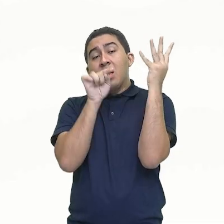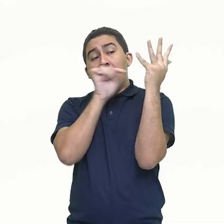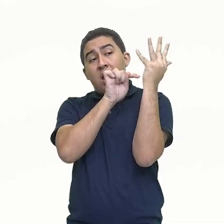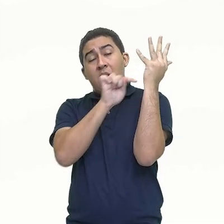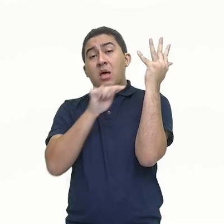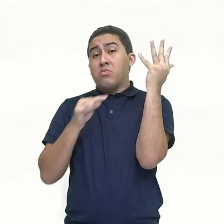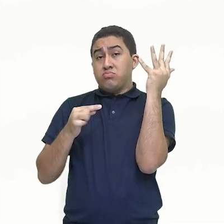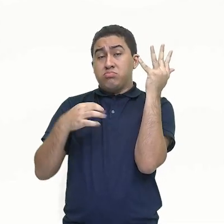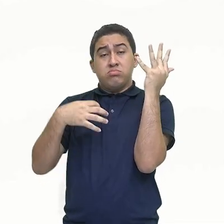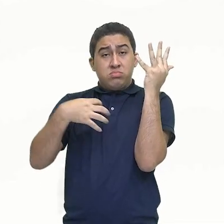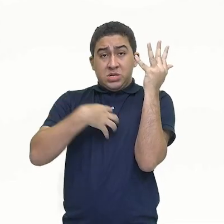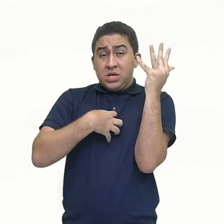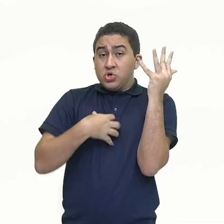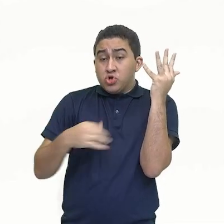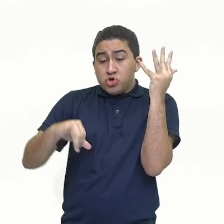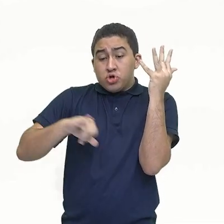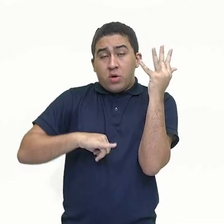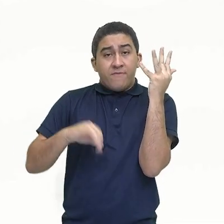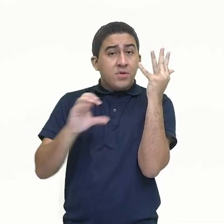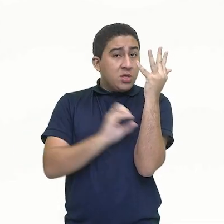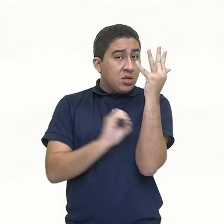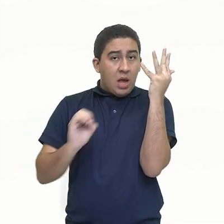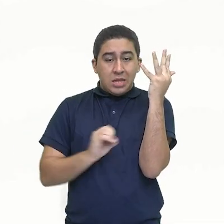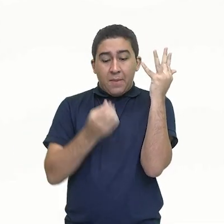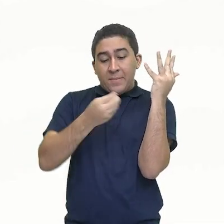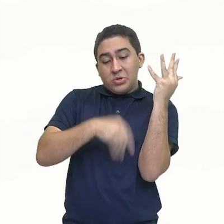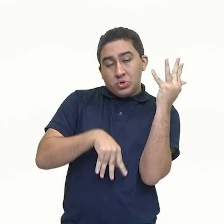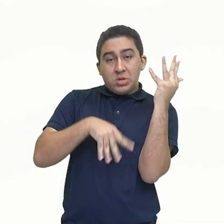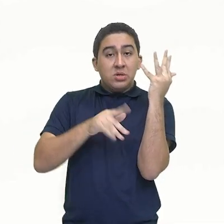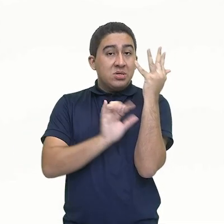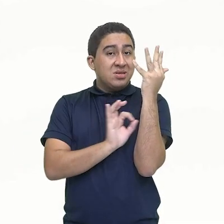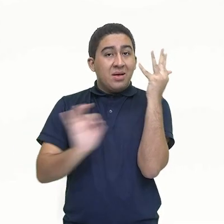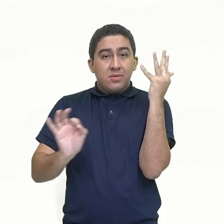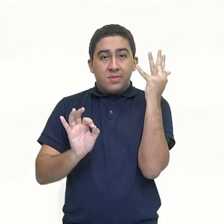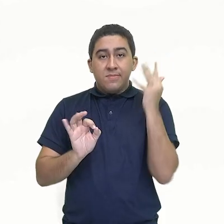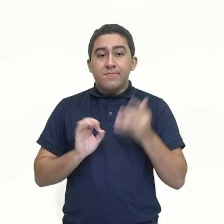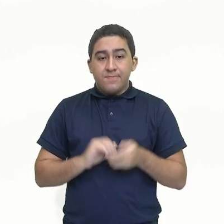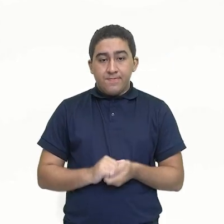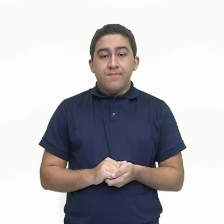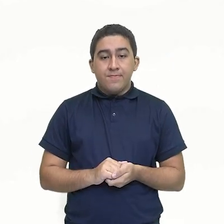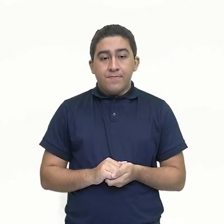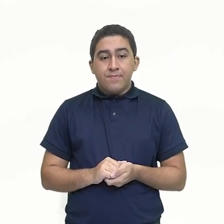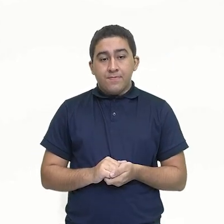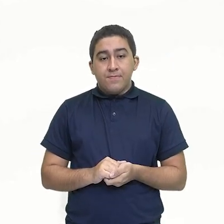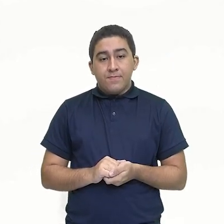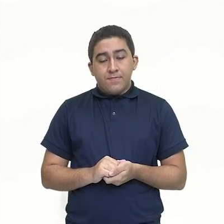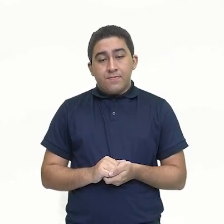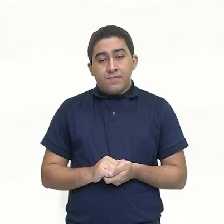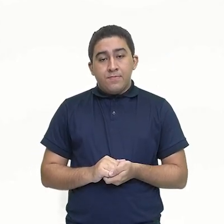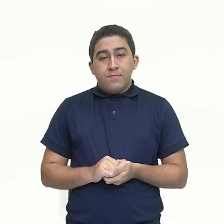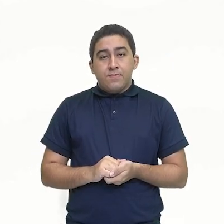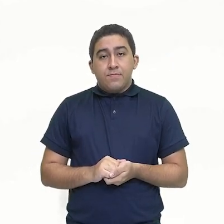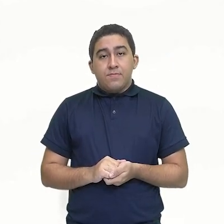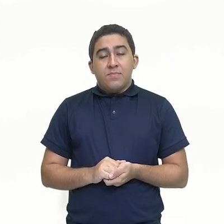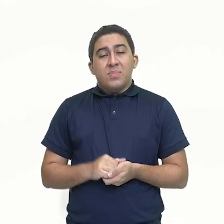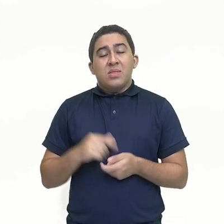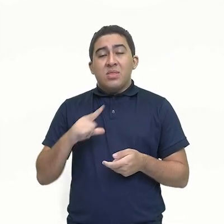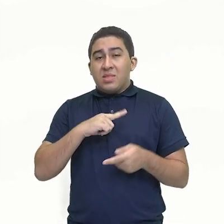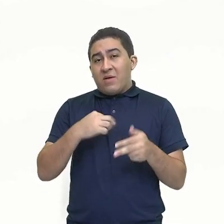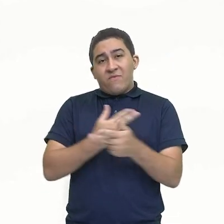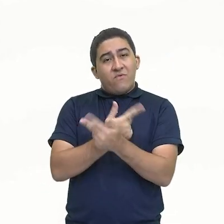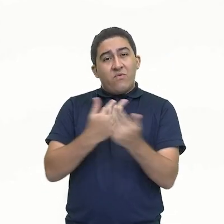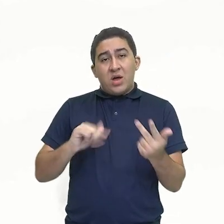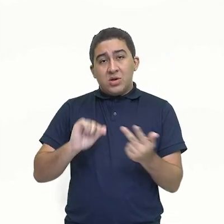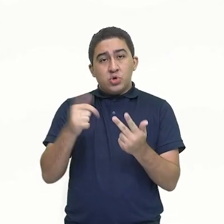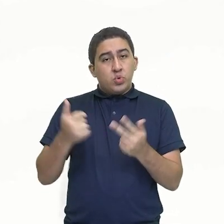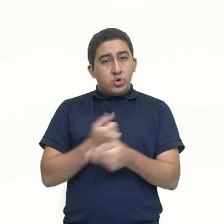árvores não tem influência nenhuma, ela não se prejudica em nada, Assim como as orquídeas têm as bromélias, as que